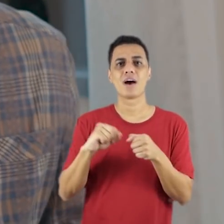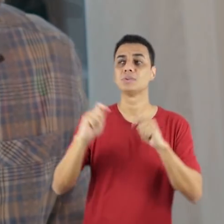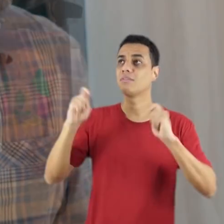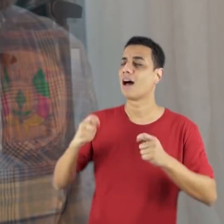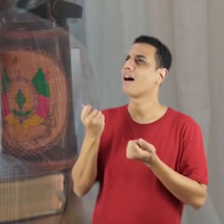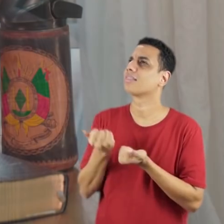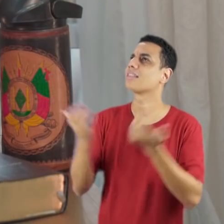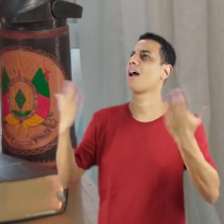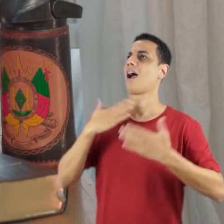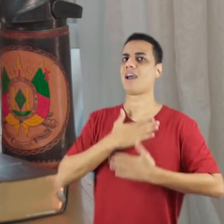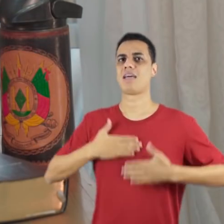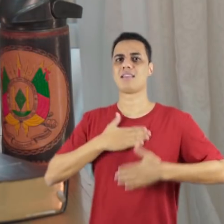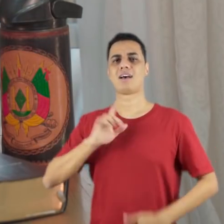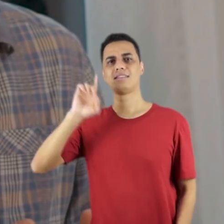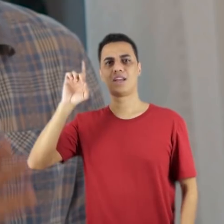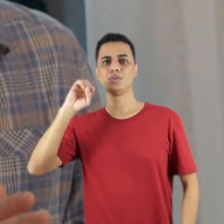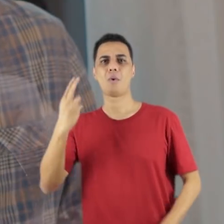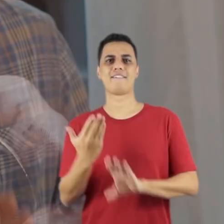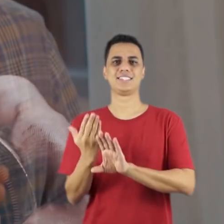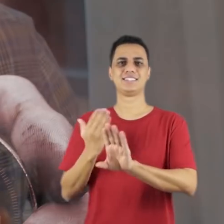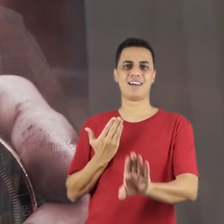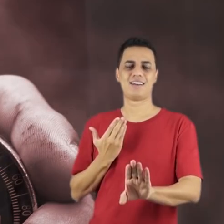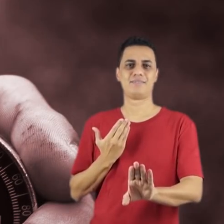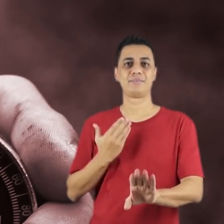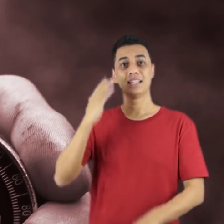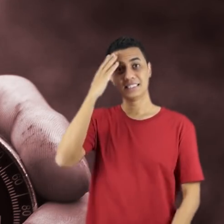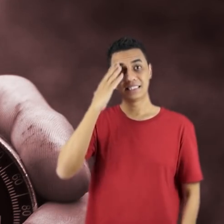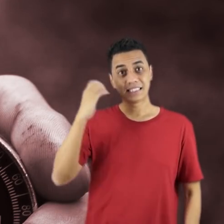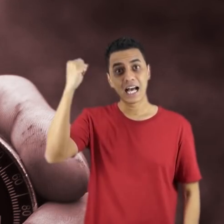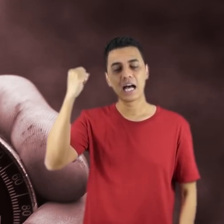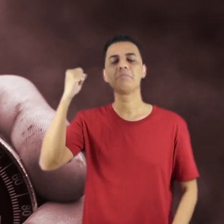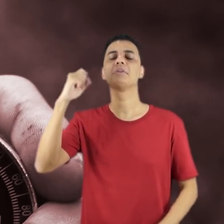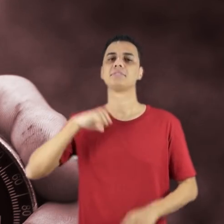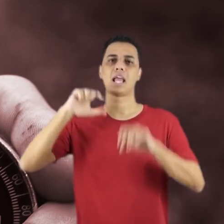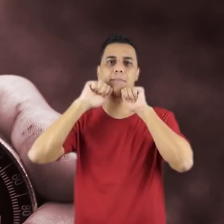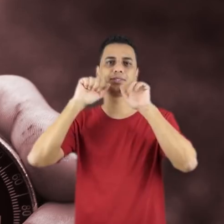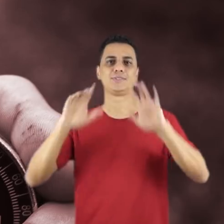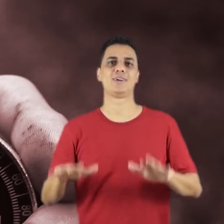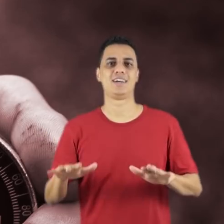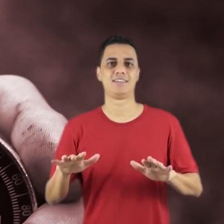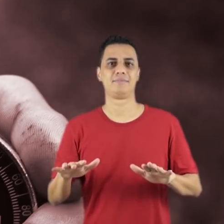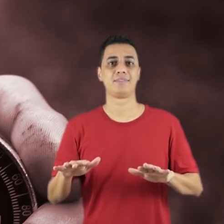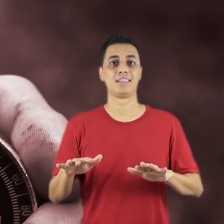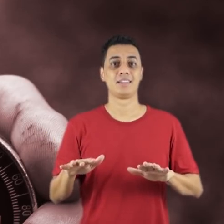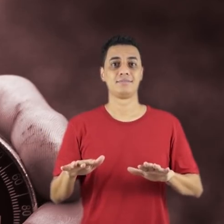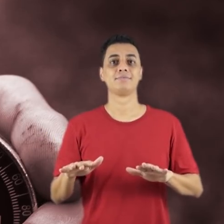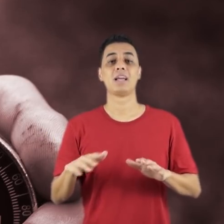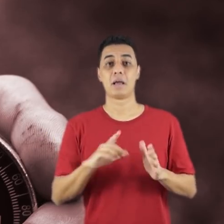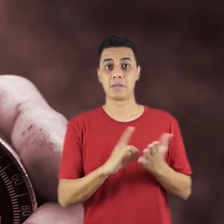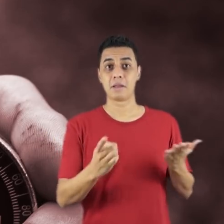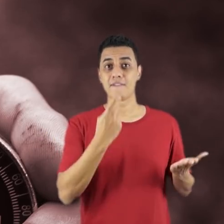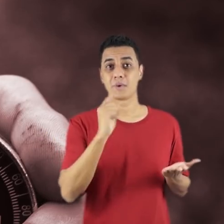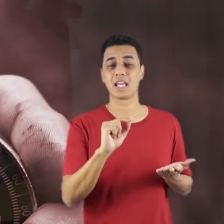da sabedoria. O sábio é abençoado. Provérbios 22:4 diz: a humildade e o temor do Senhor trazem riquezas,